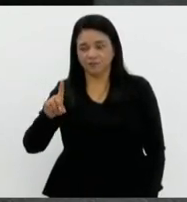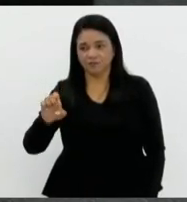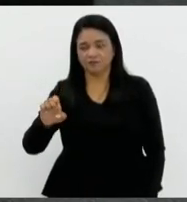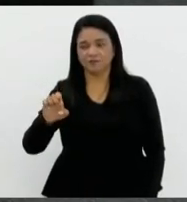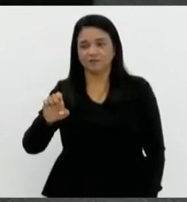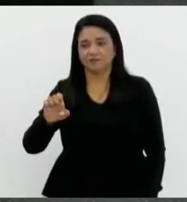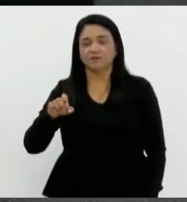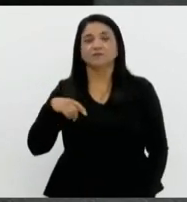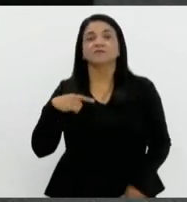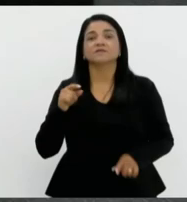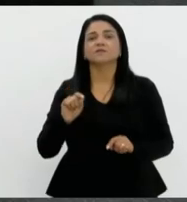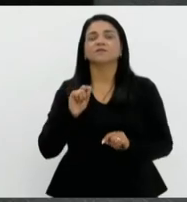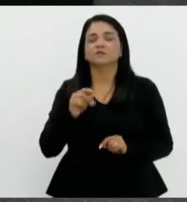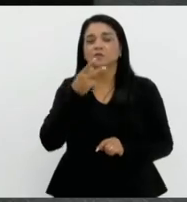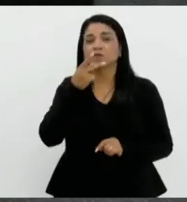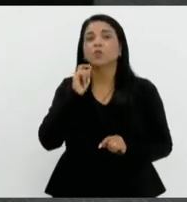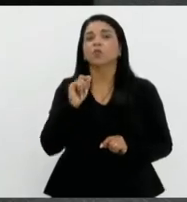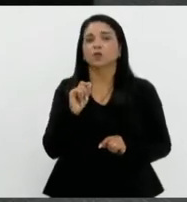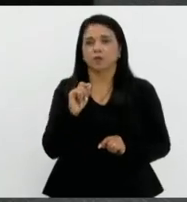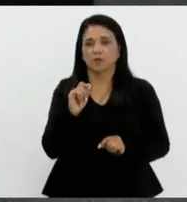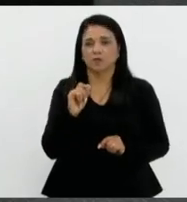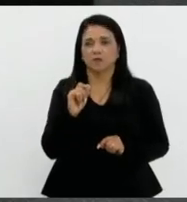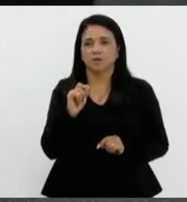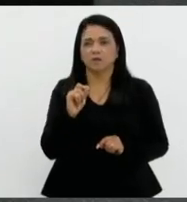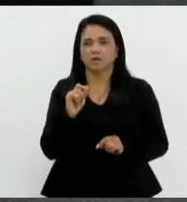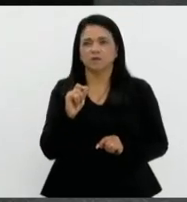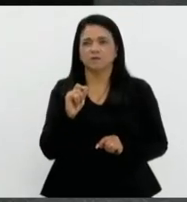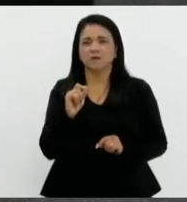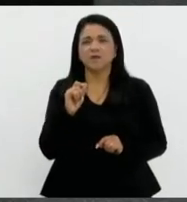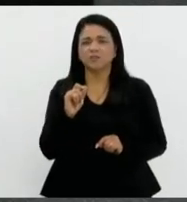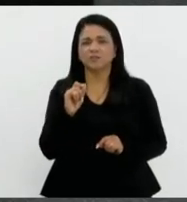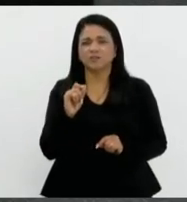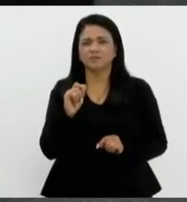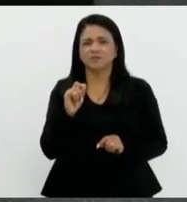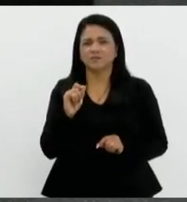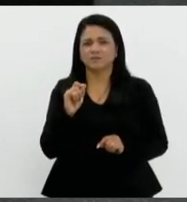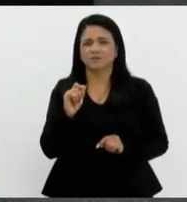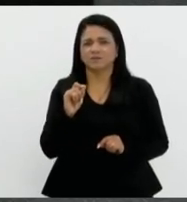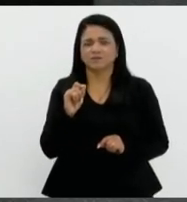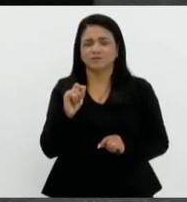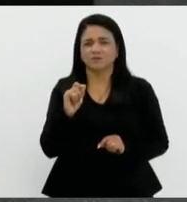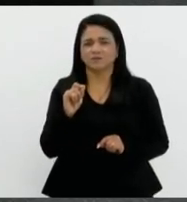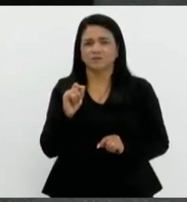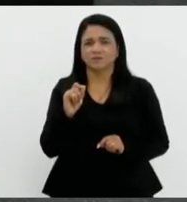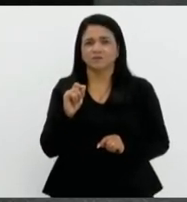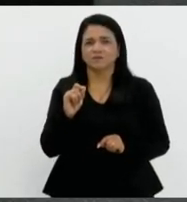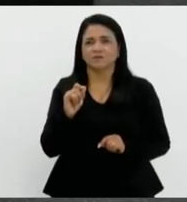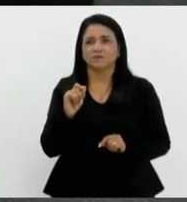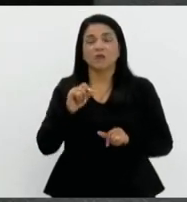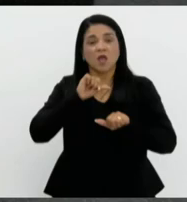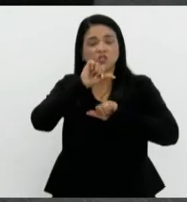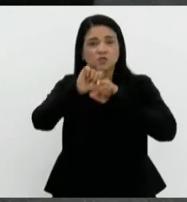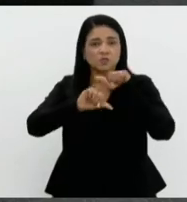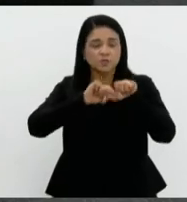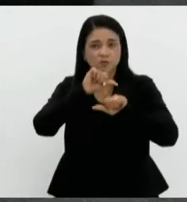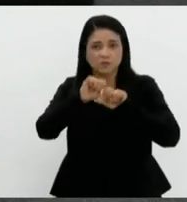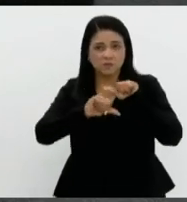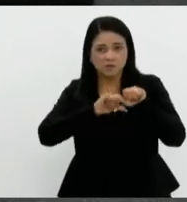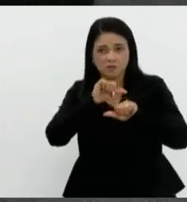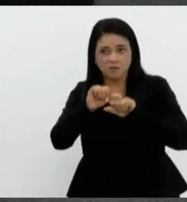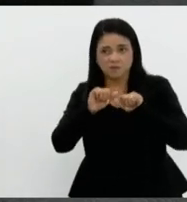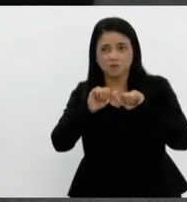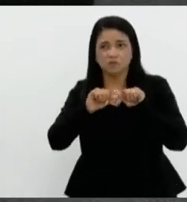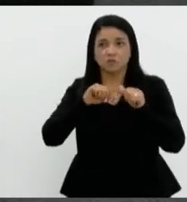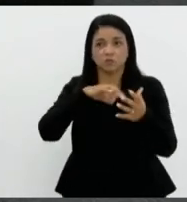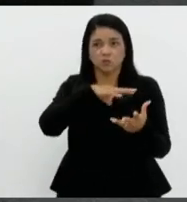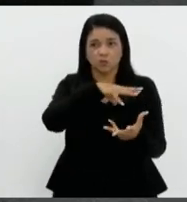mundo. Dessa forma, eu acho que a gente tem que buscar enxergar as coisas